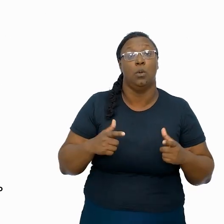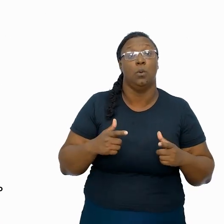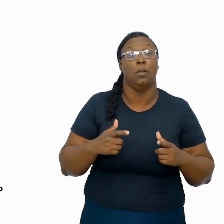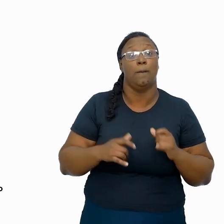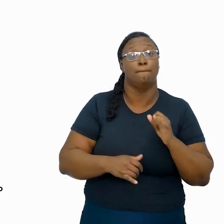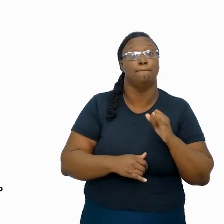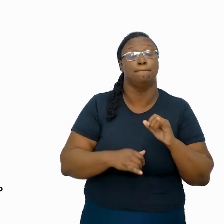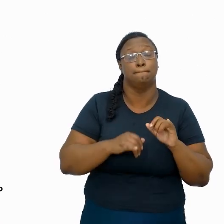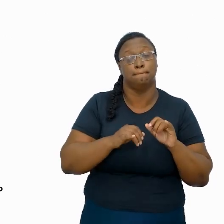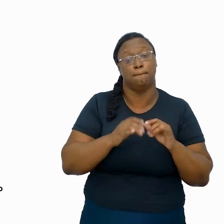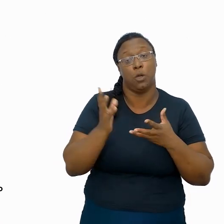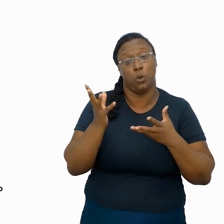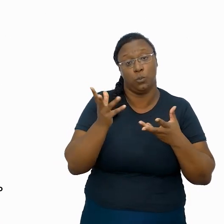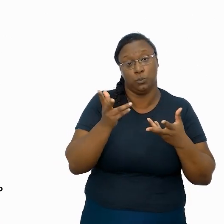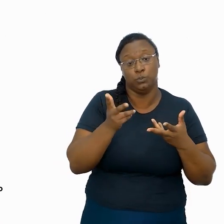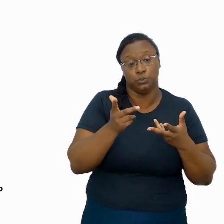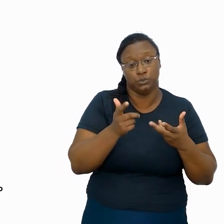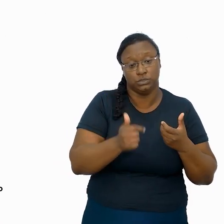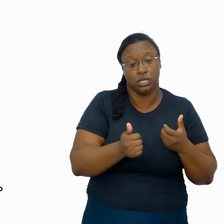buscado aí, né,